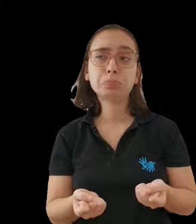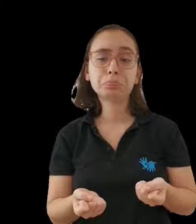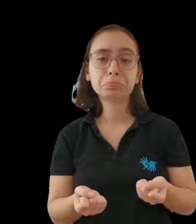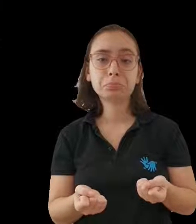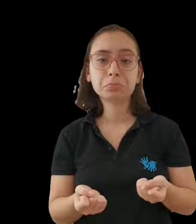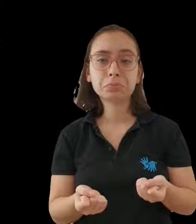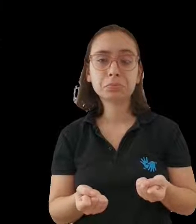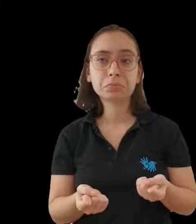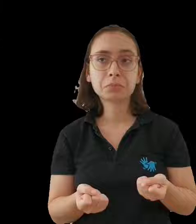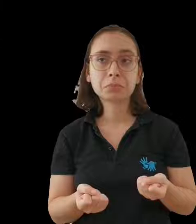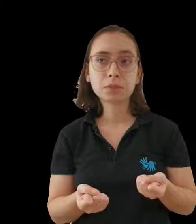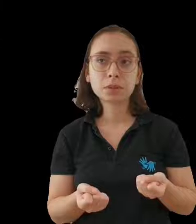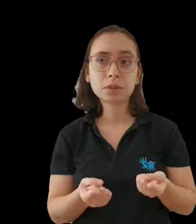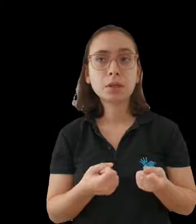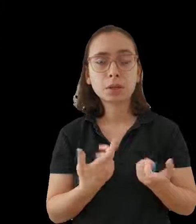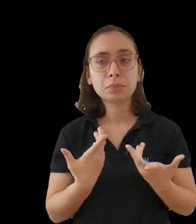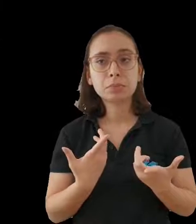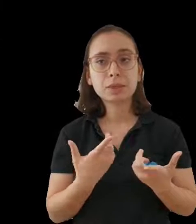essa